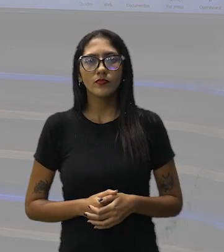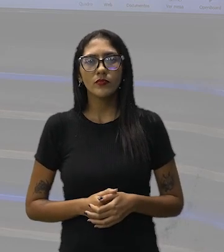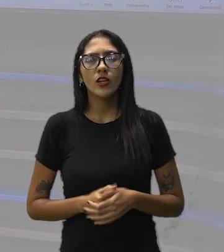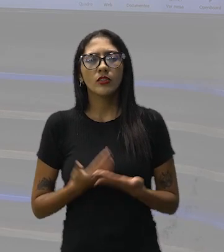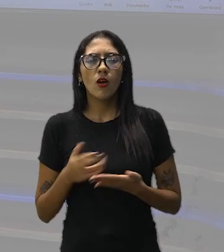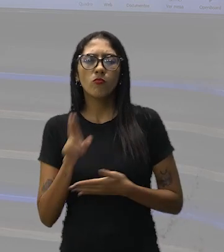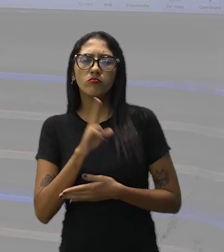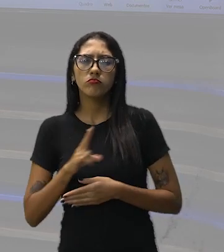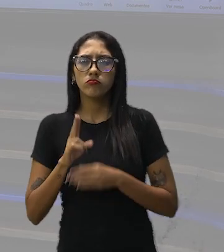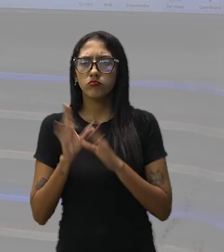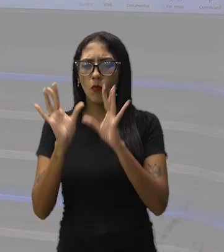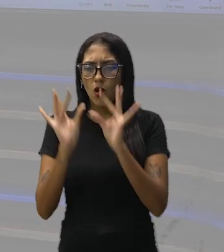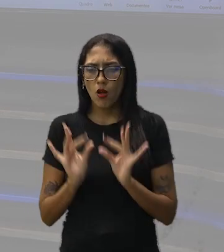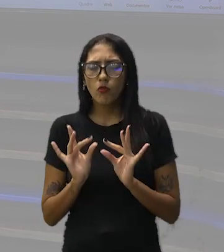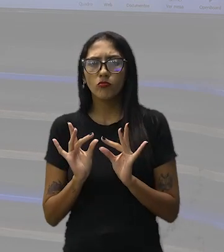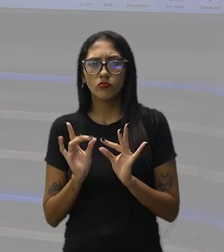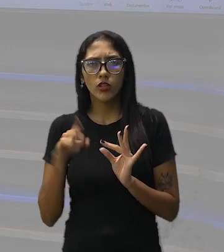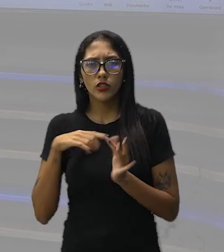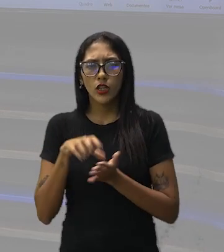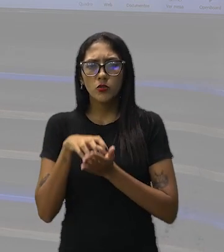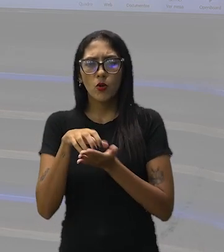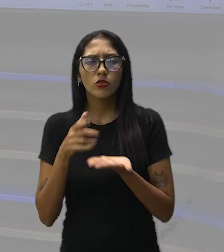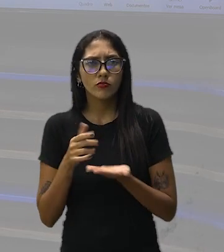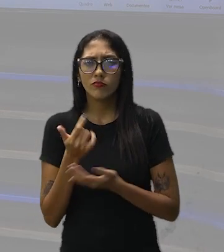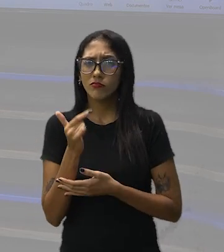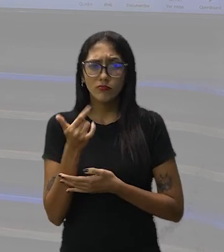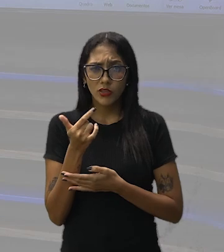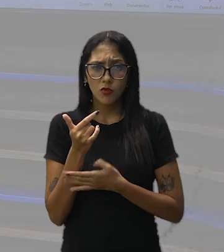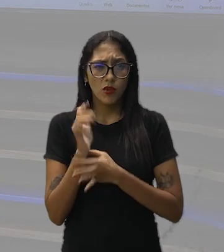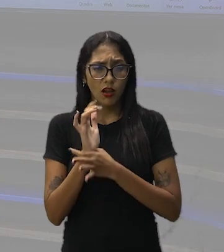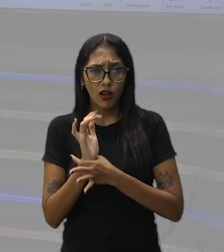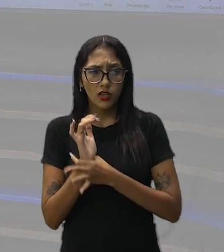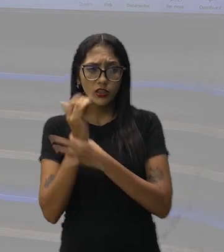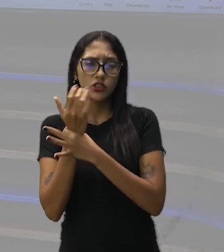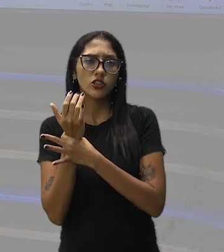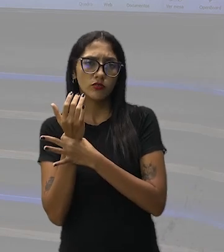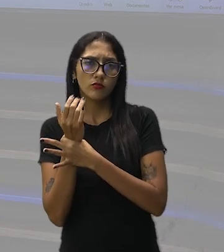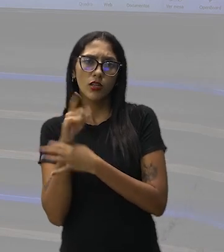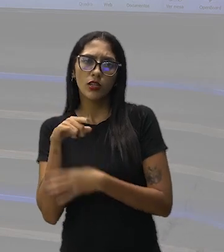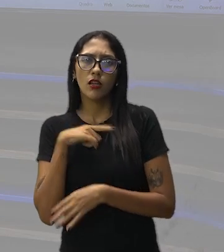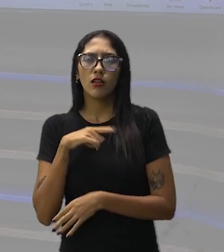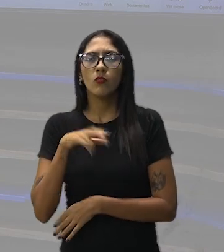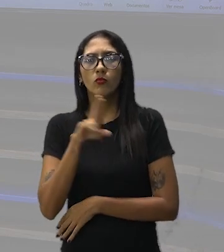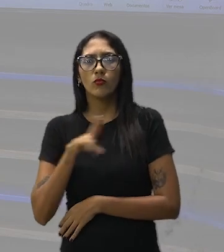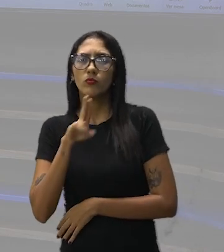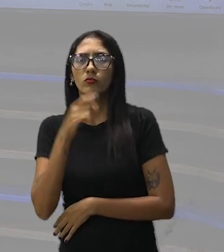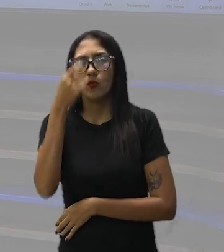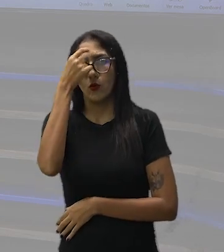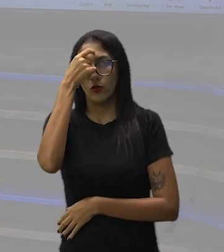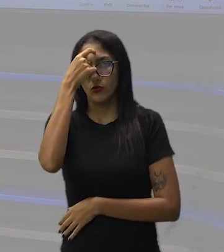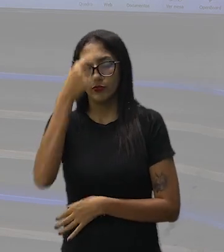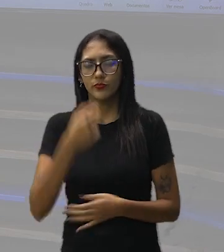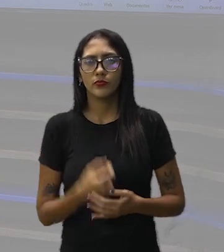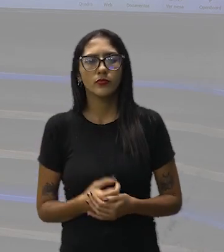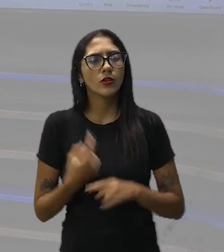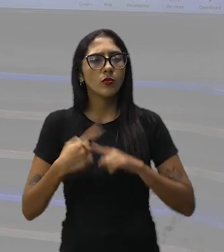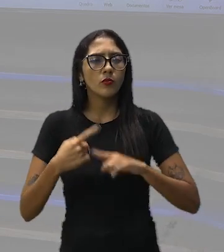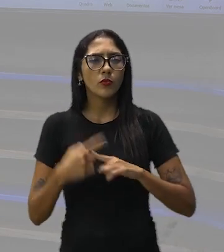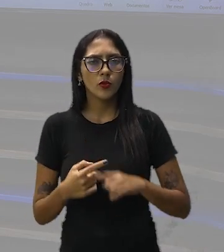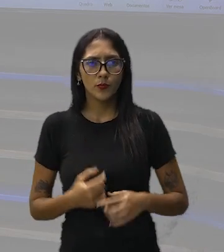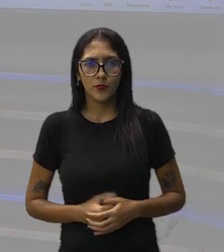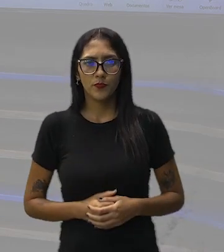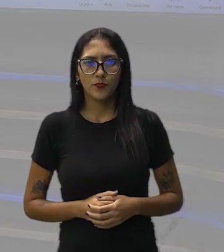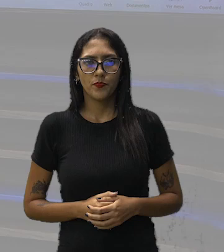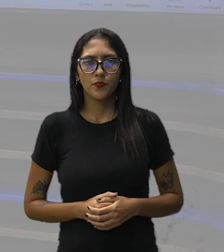uso de transporte público, nada nos garante que isso vai ser uma atitude sustentável. Por quê? Na verdade,